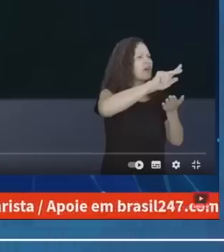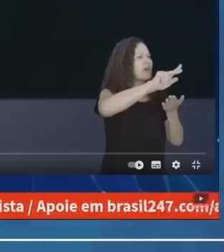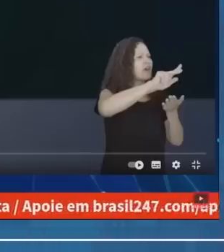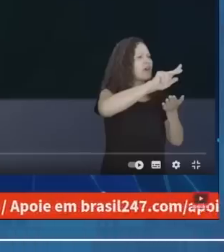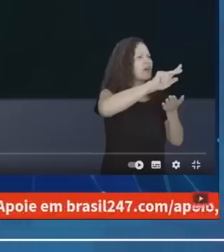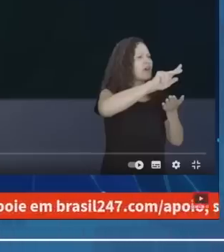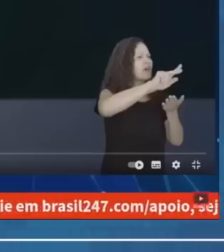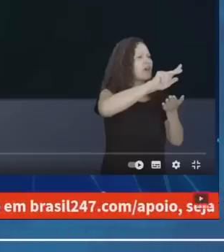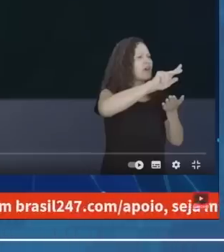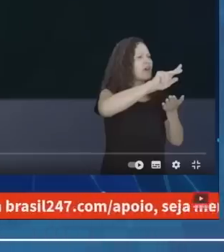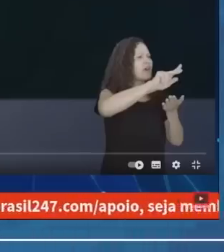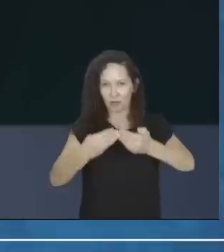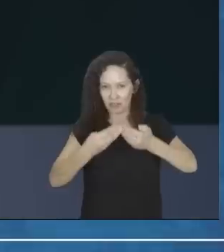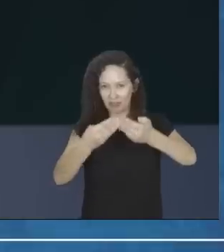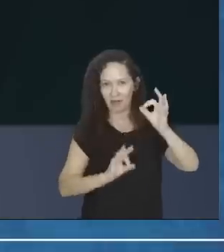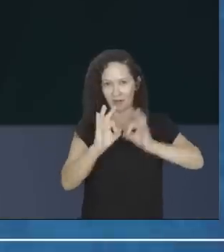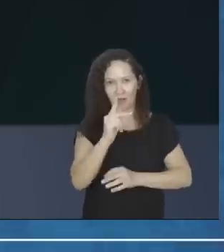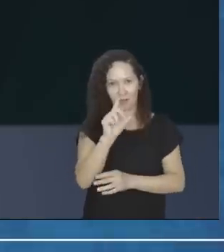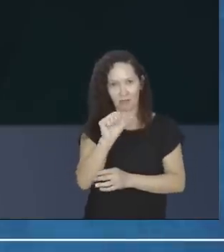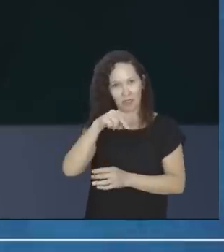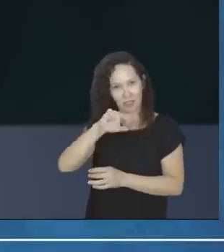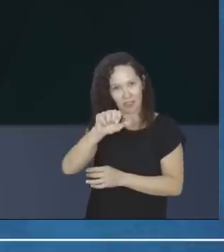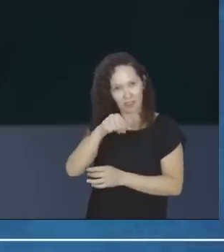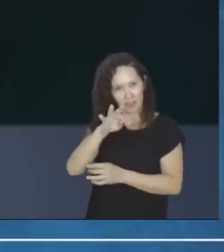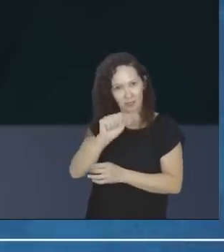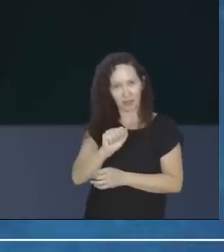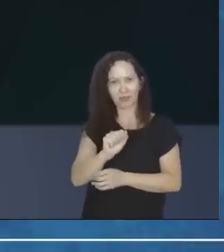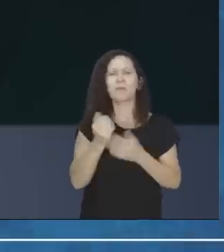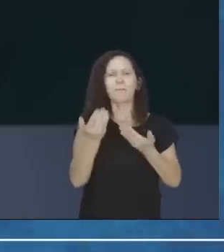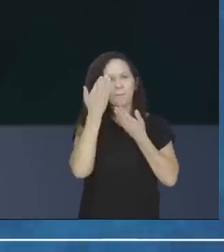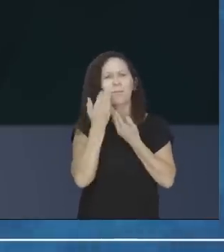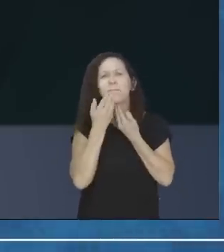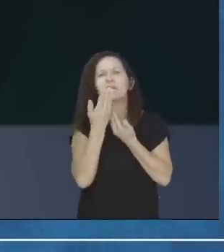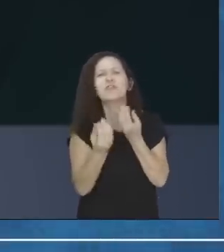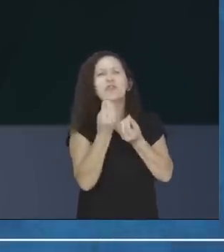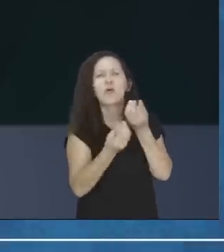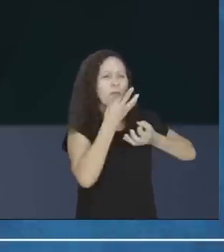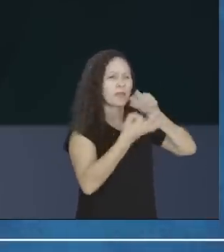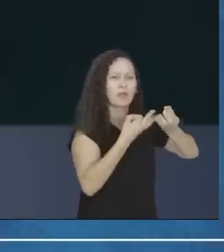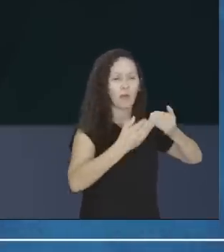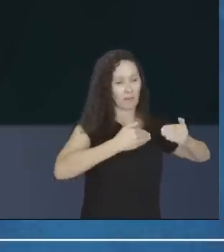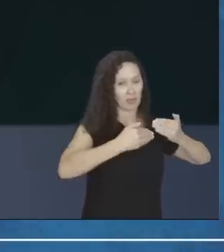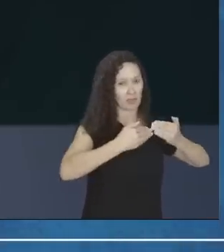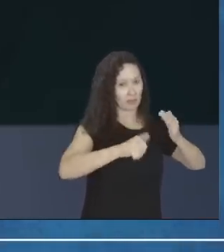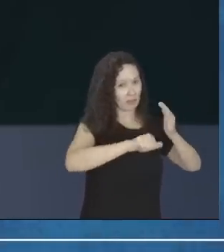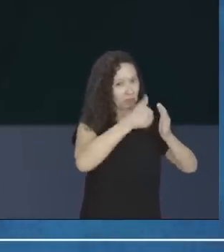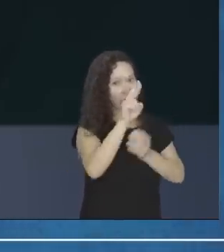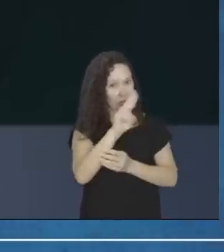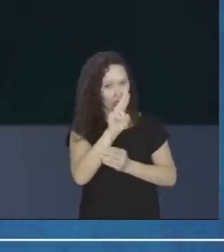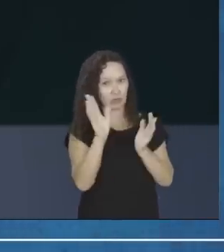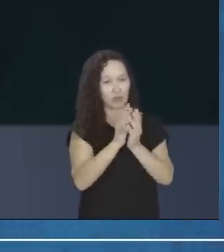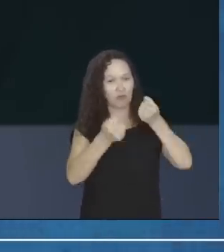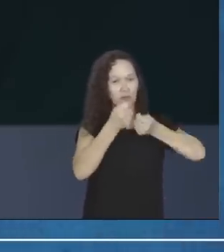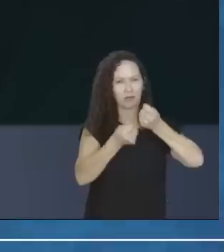quanto a gente gostaria do mercado, etc. e tal. Queria pedir um comentário do senhor sobre a reação do mercado ao fato de que os primeiros nomes da equipe econômica foram nomes